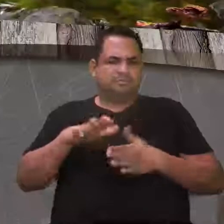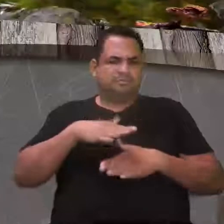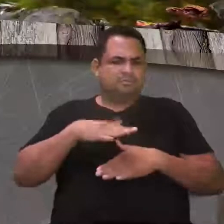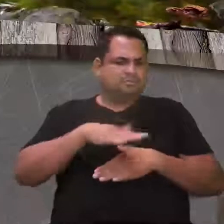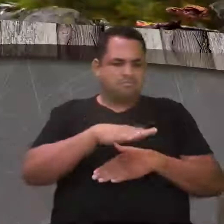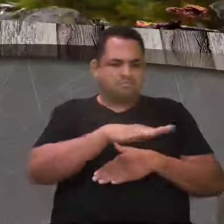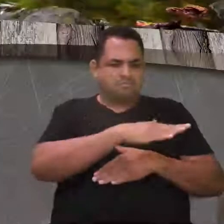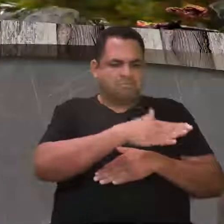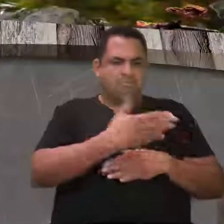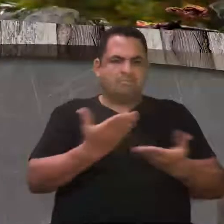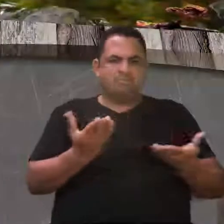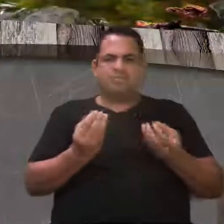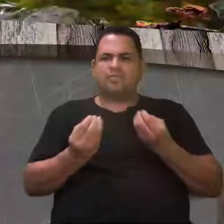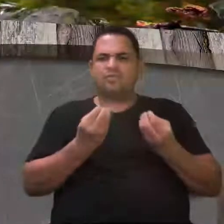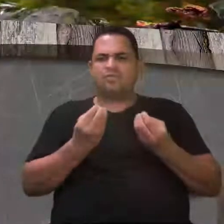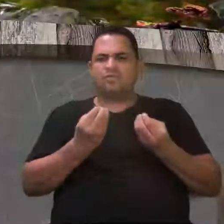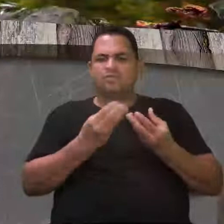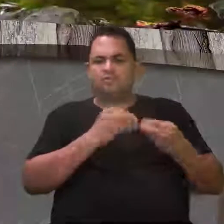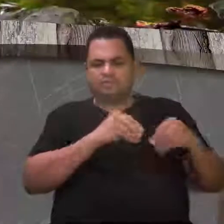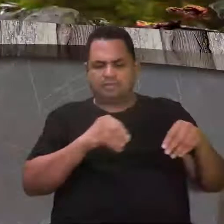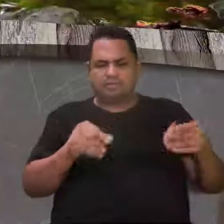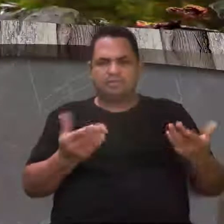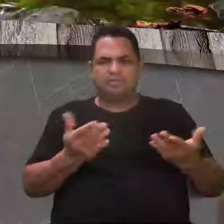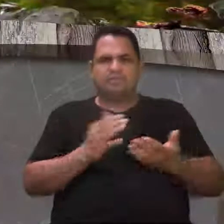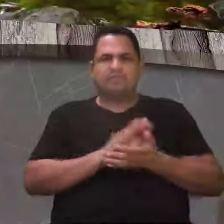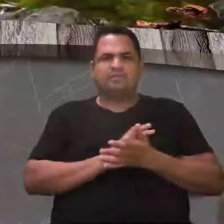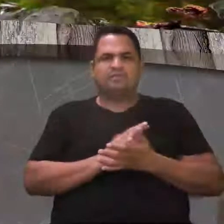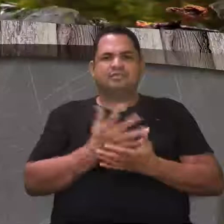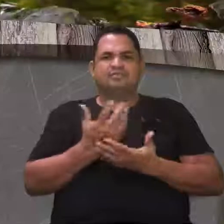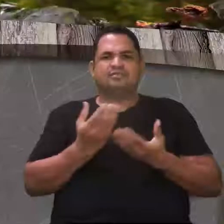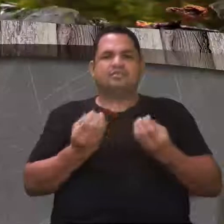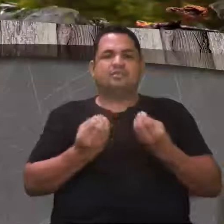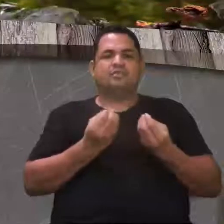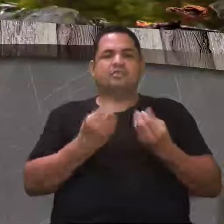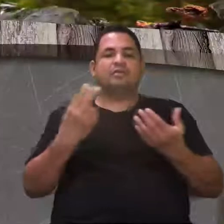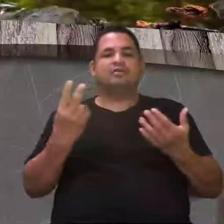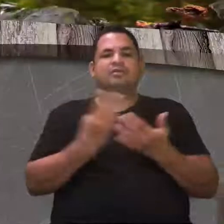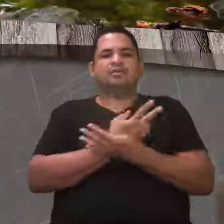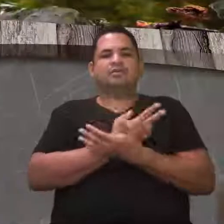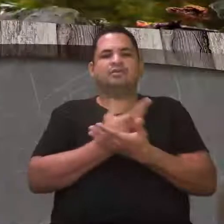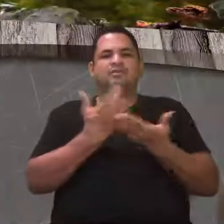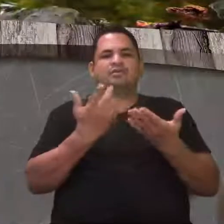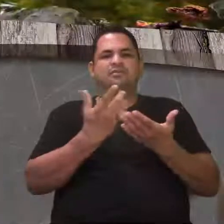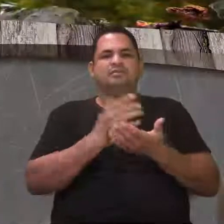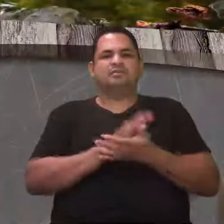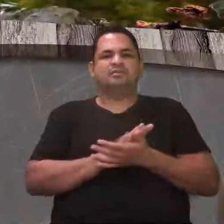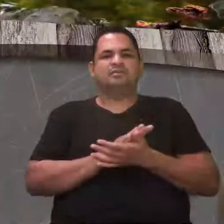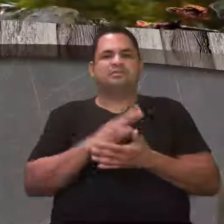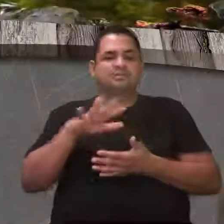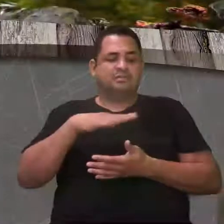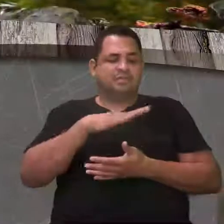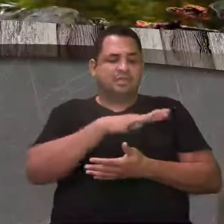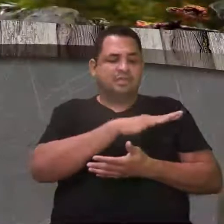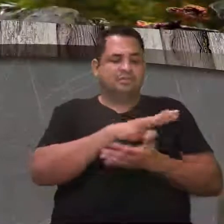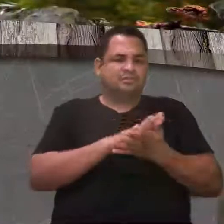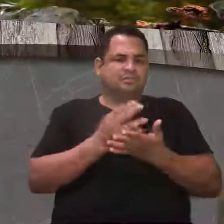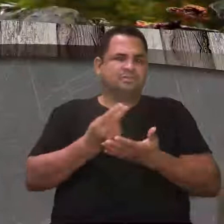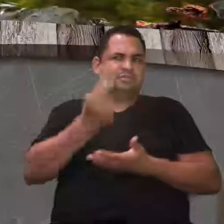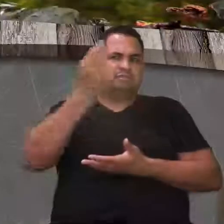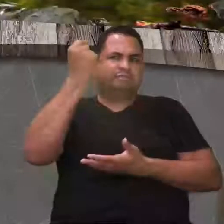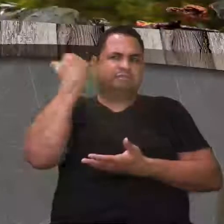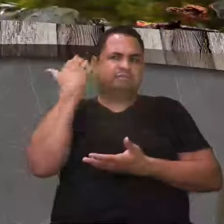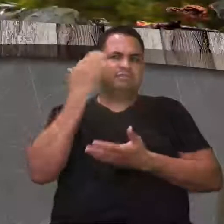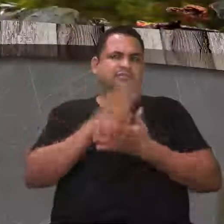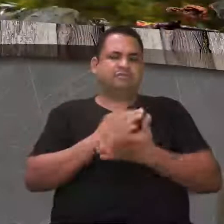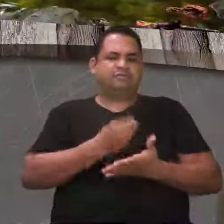e não consegue estar no ambiente terrestre? Pois é. Olha como é que aconteceu, né? Ele é um réptil pré-histórico que vivia dentro da